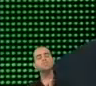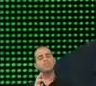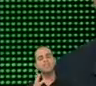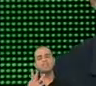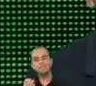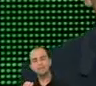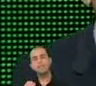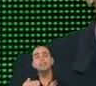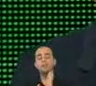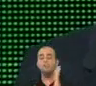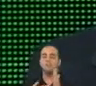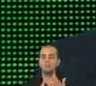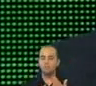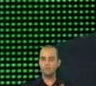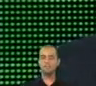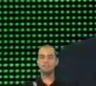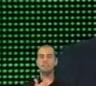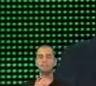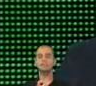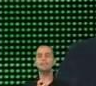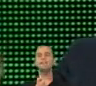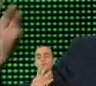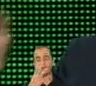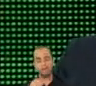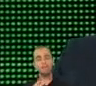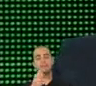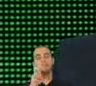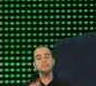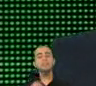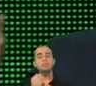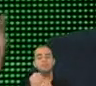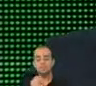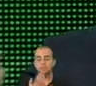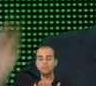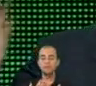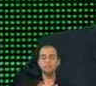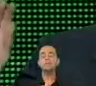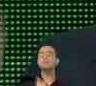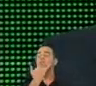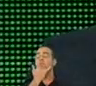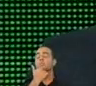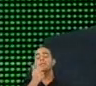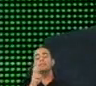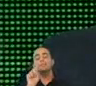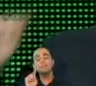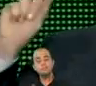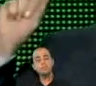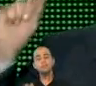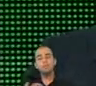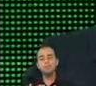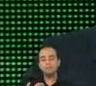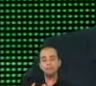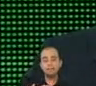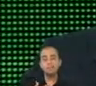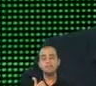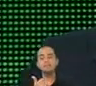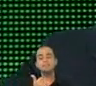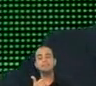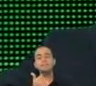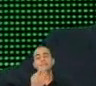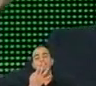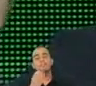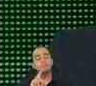30, até o final do governo vai estar funcionando umas 40. São 15 mil exames por mês, em média, 15 mil